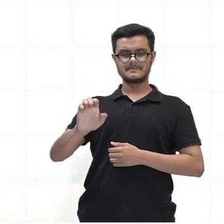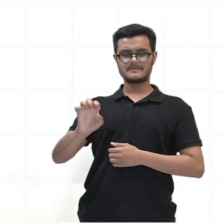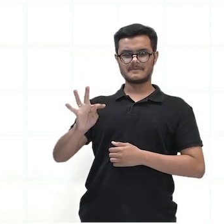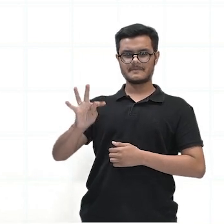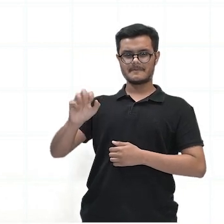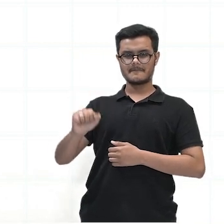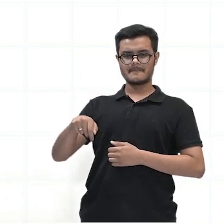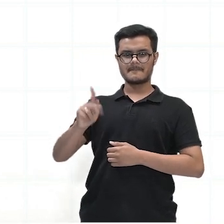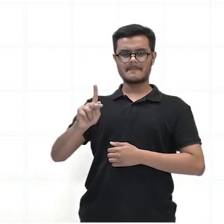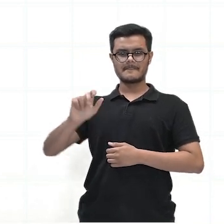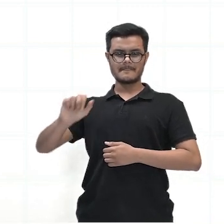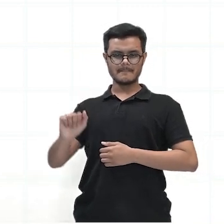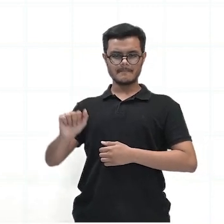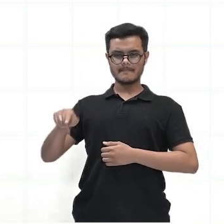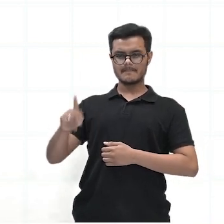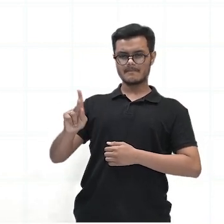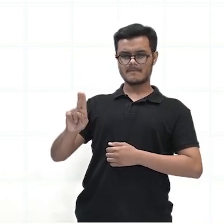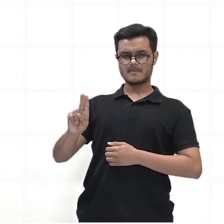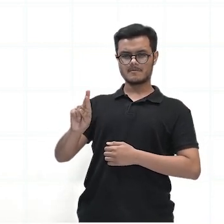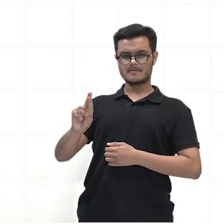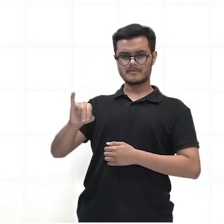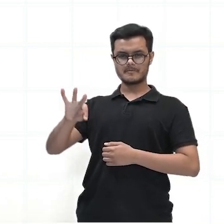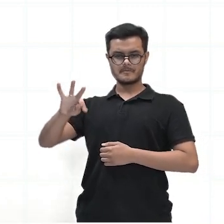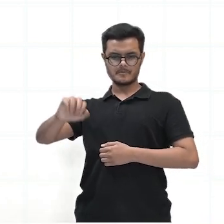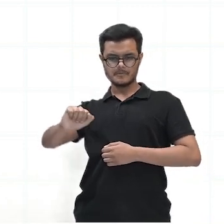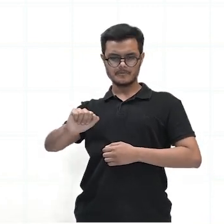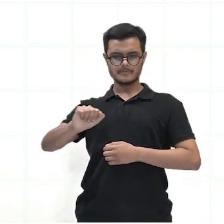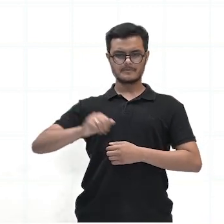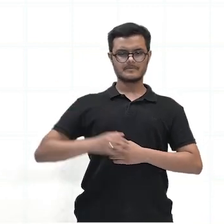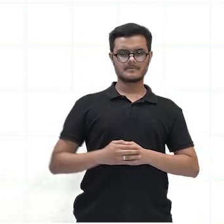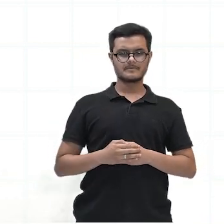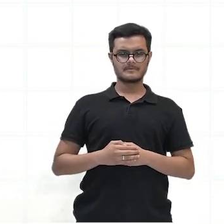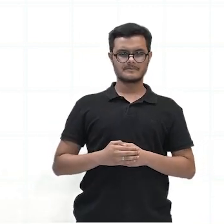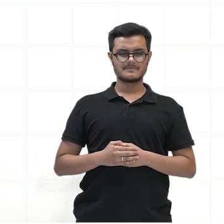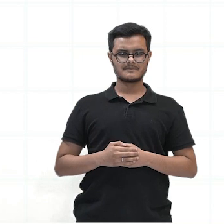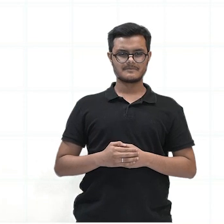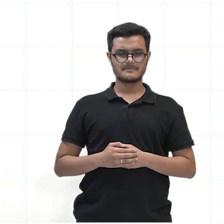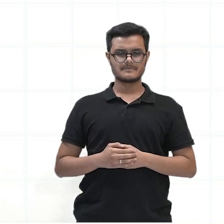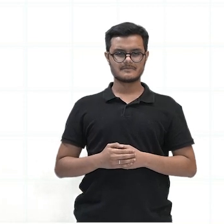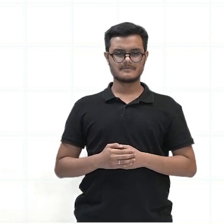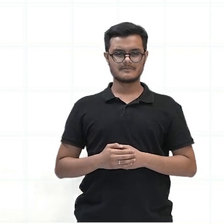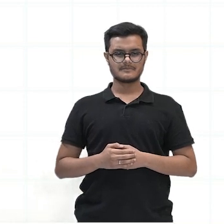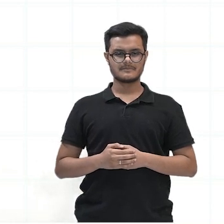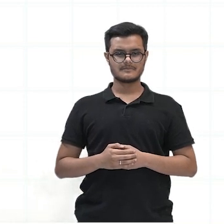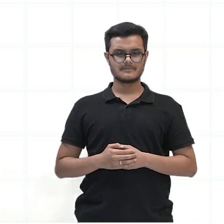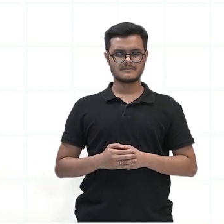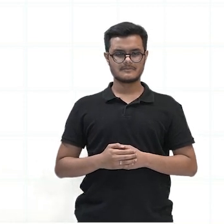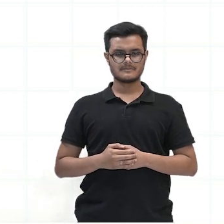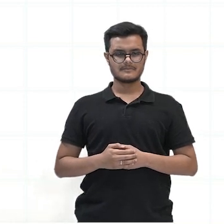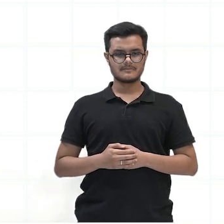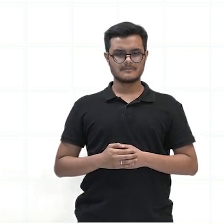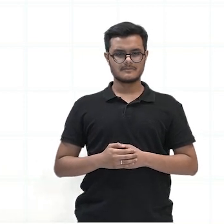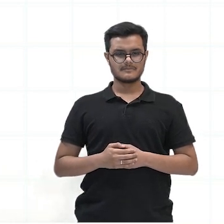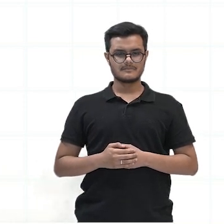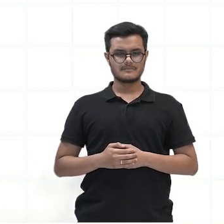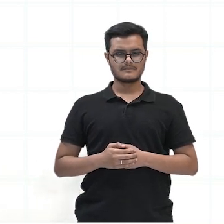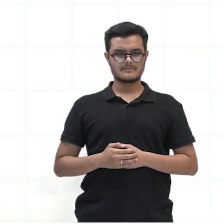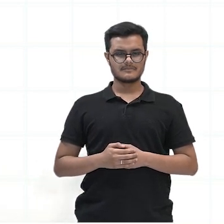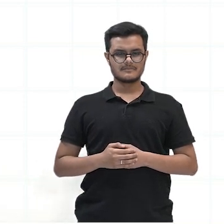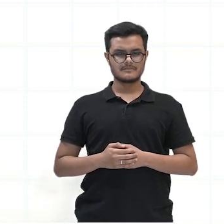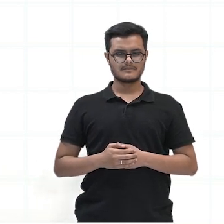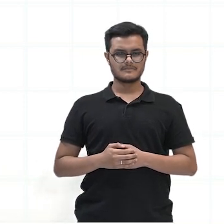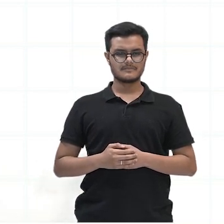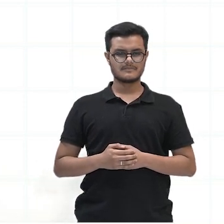Shigetaka Kurita, ok? E aí, mais uma outra palavra destacada, ó, created.